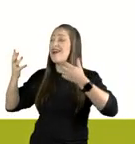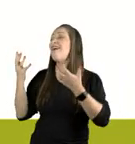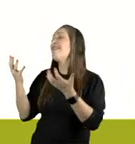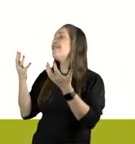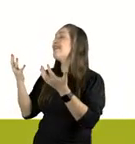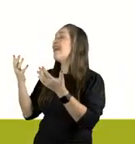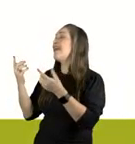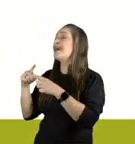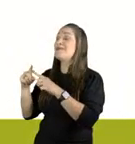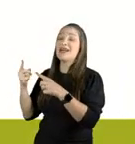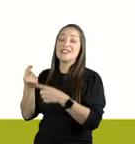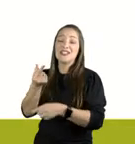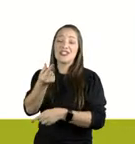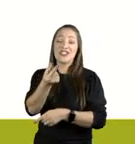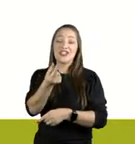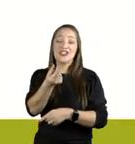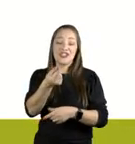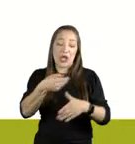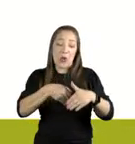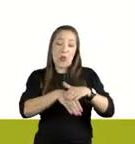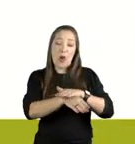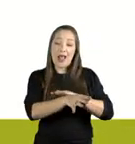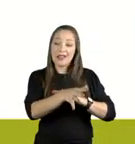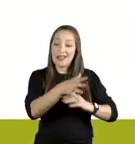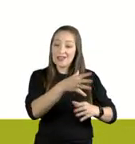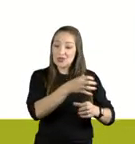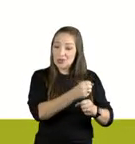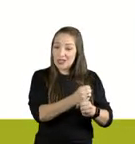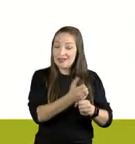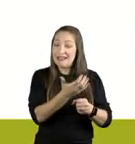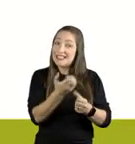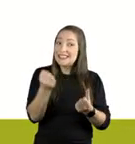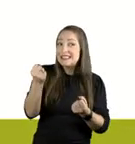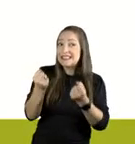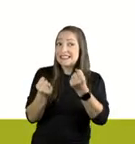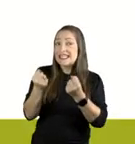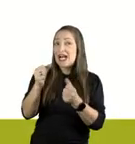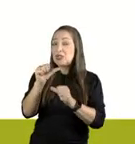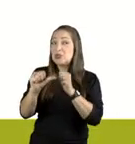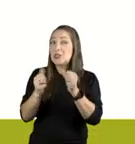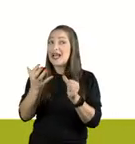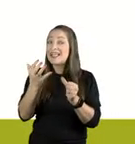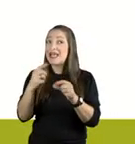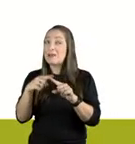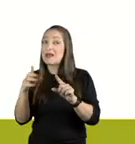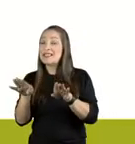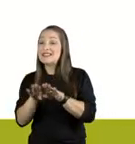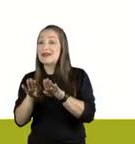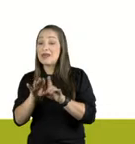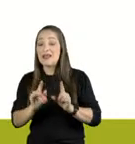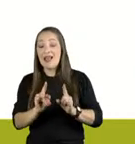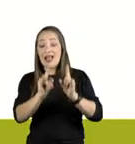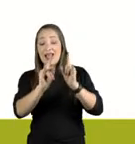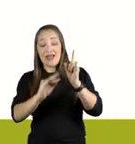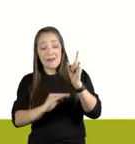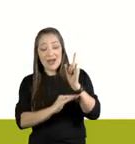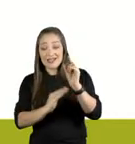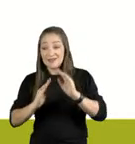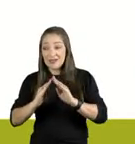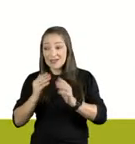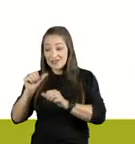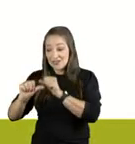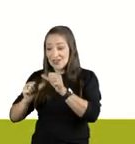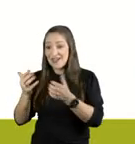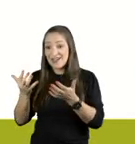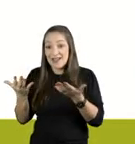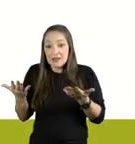eu estou juntando dinheiro. Eu queria trocar meu carro, mas eu quero trocar meu apartamento. Então, quando você faz essa,